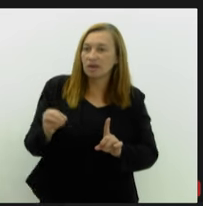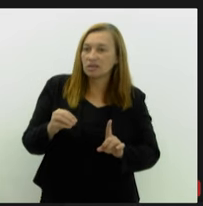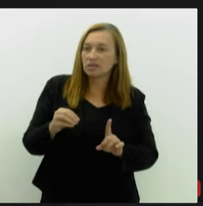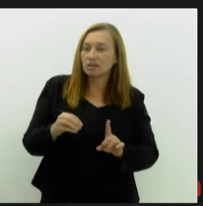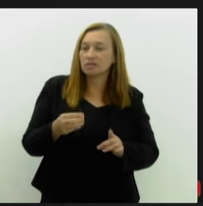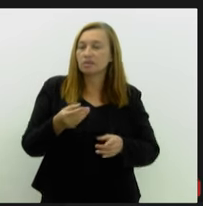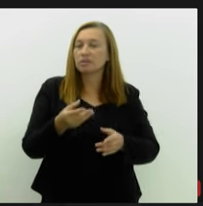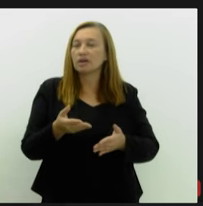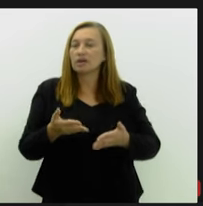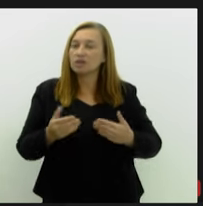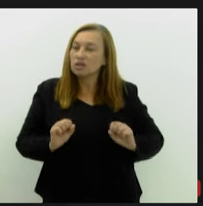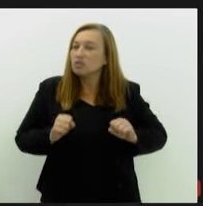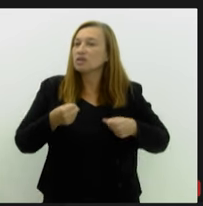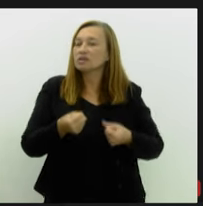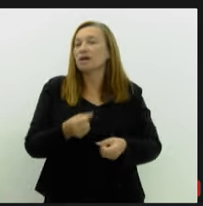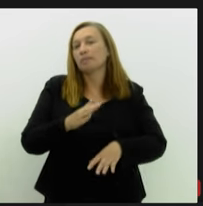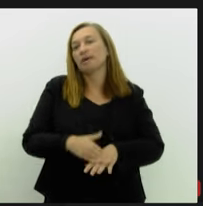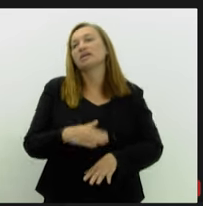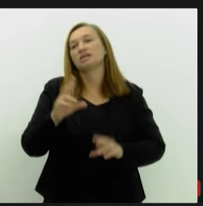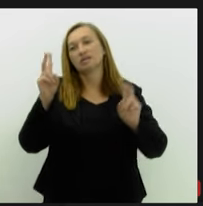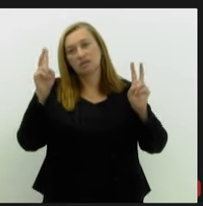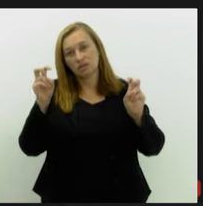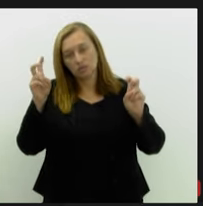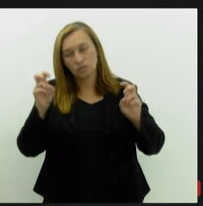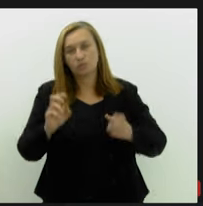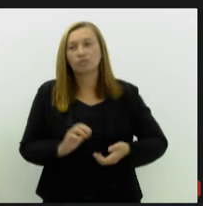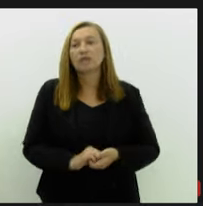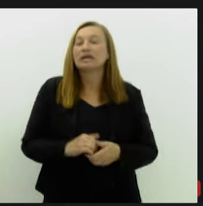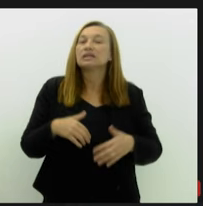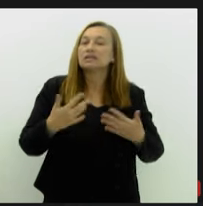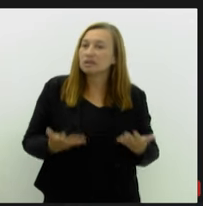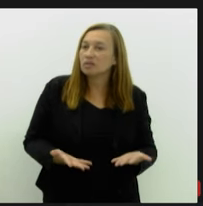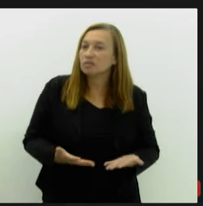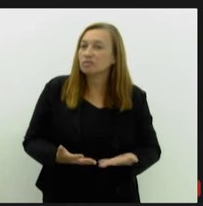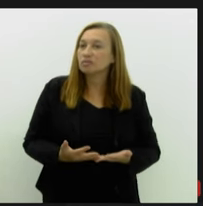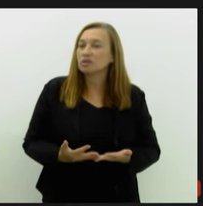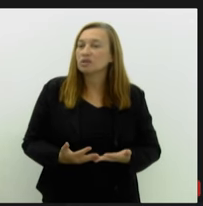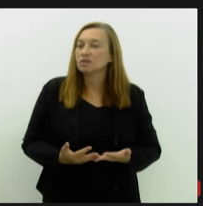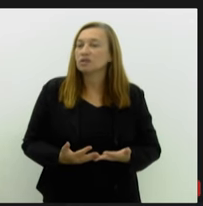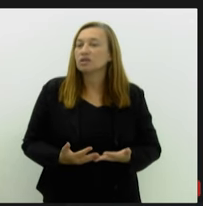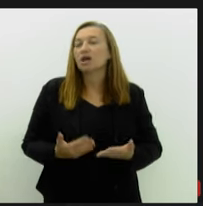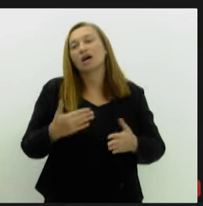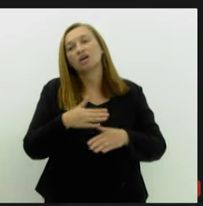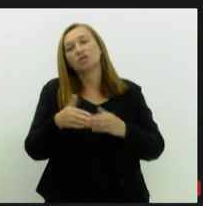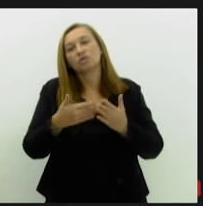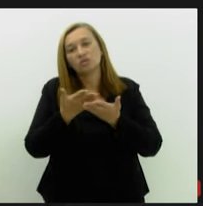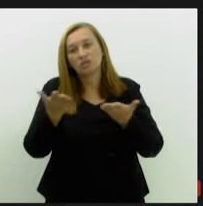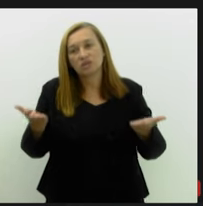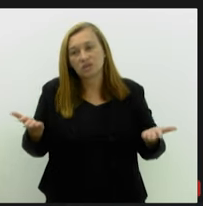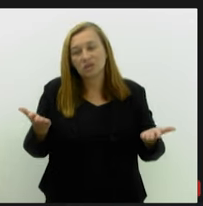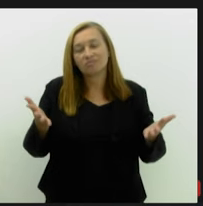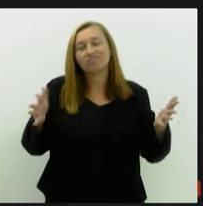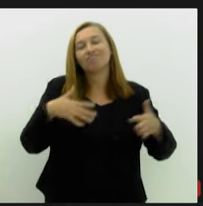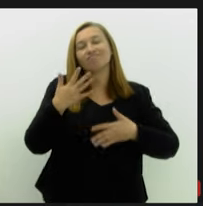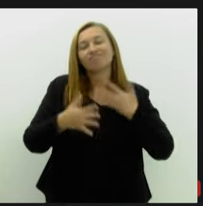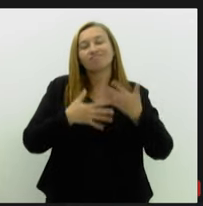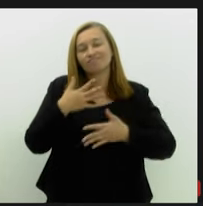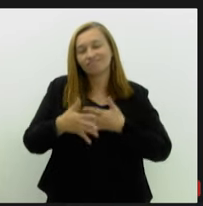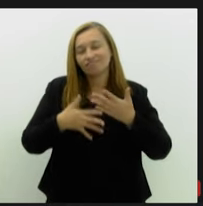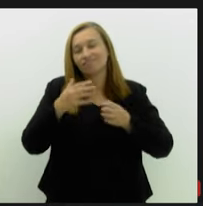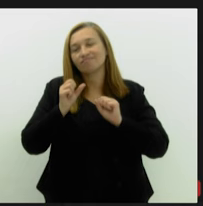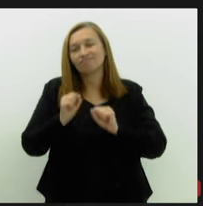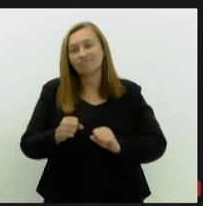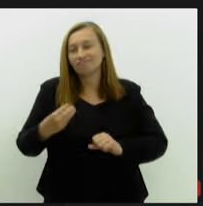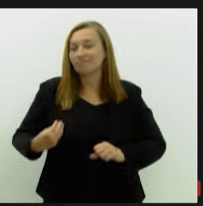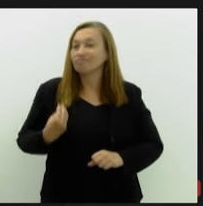com mais dedicação a essa pauta. Então, no mais, né, dizer a todos, né, da minha alegria de poder